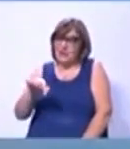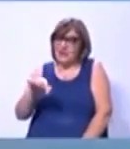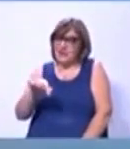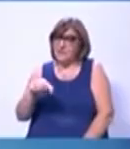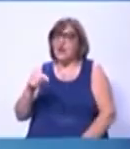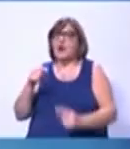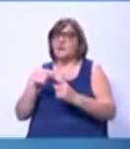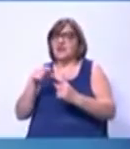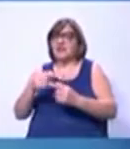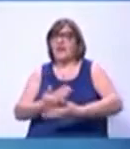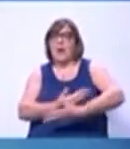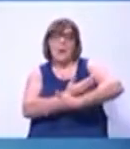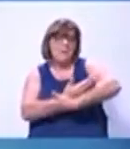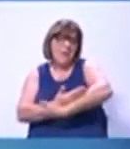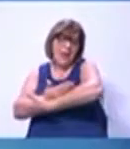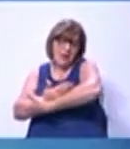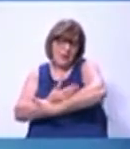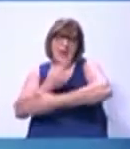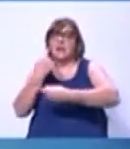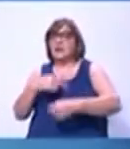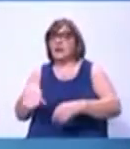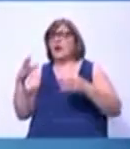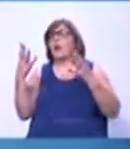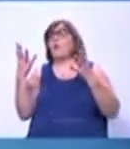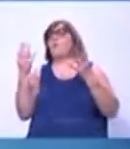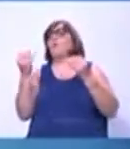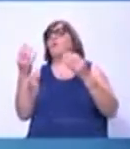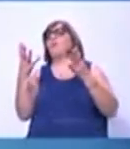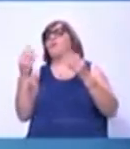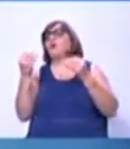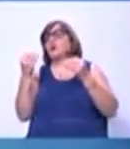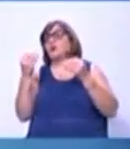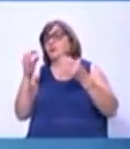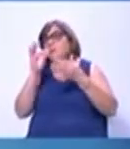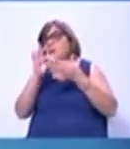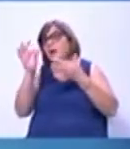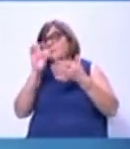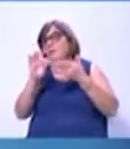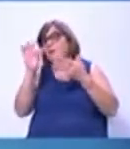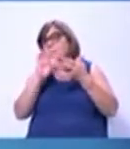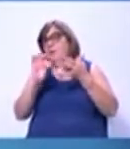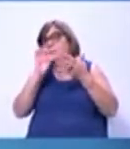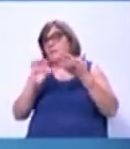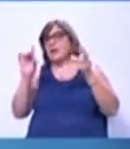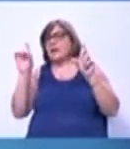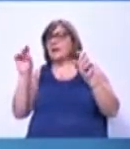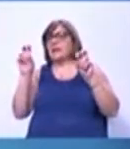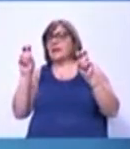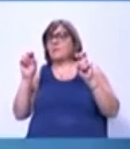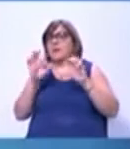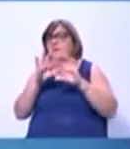foco foi bebés e já perceberam que tínhamos aqui um leque de temas que nunca